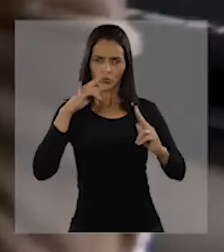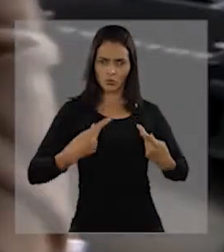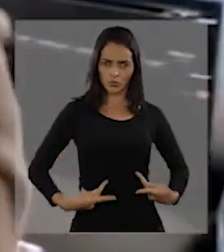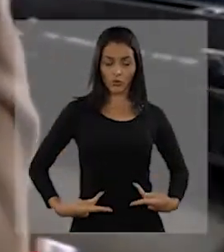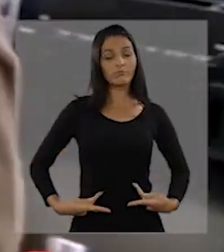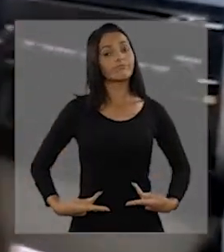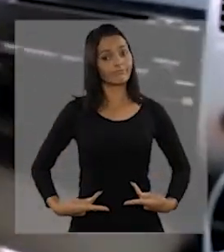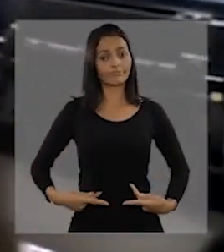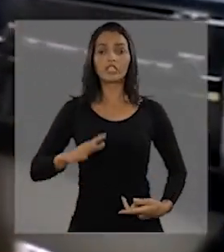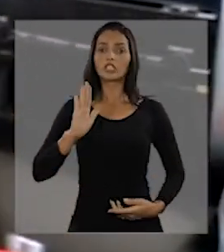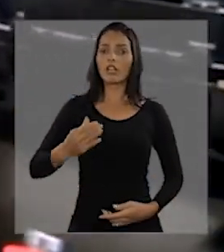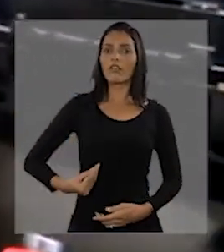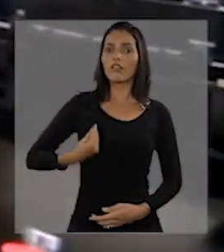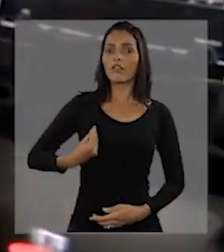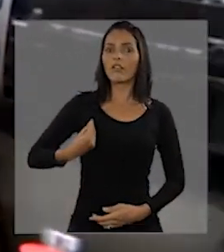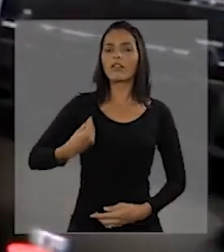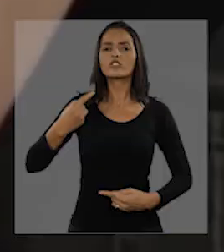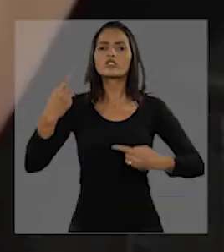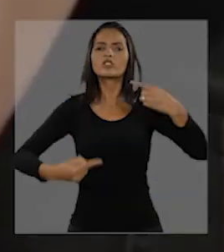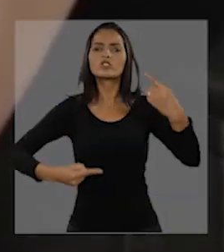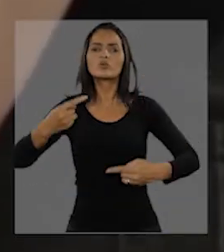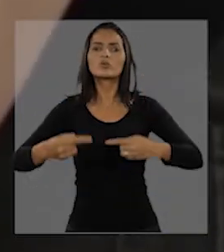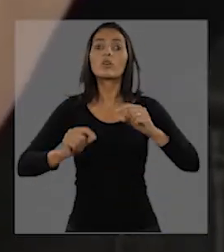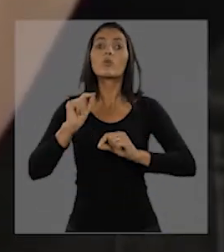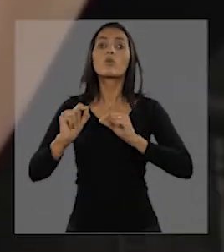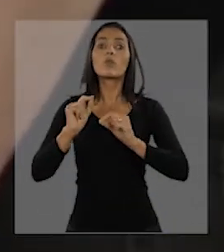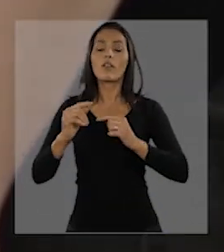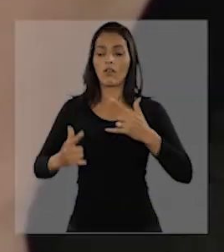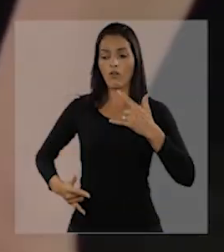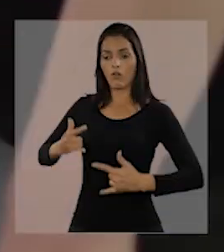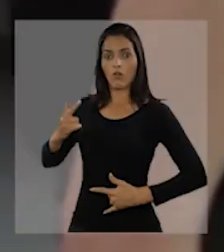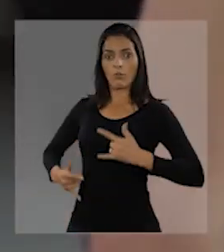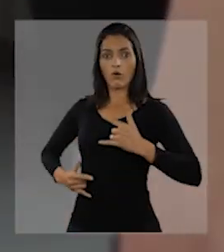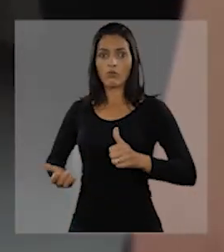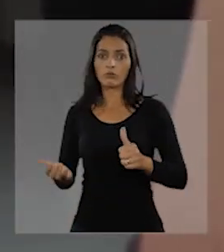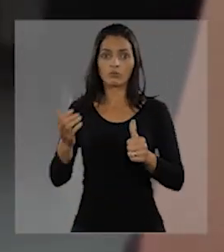pessoa. Já existe, inclusive, uma discussão de